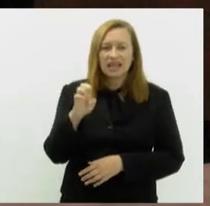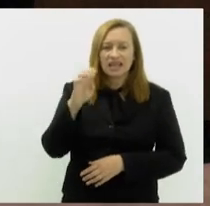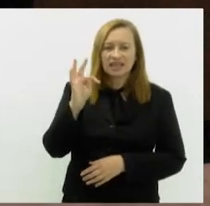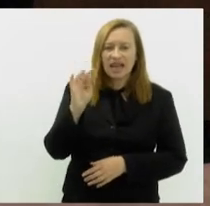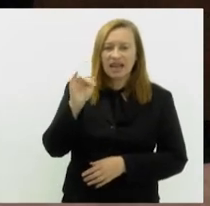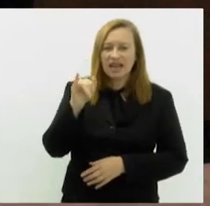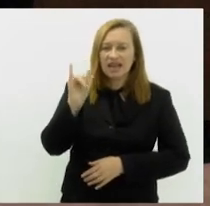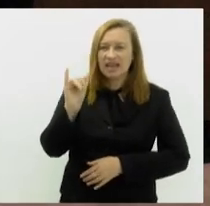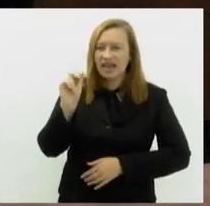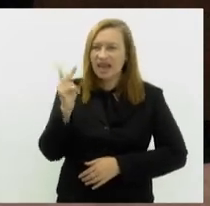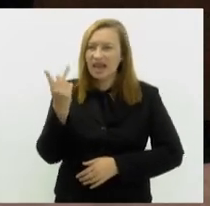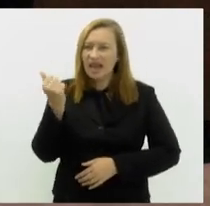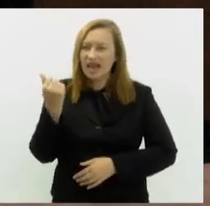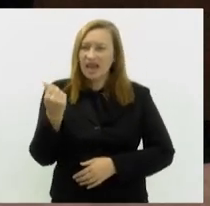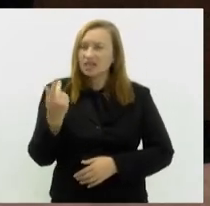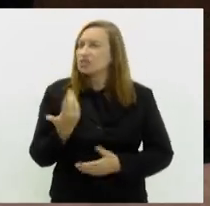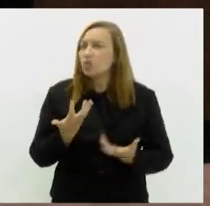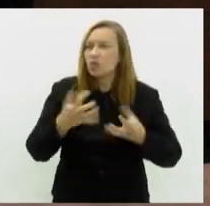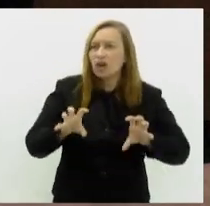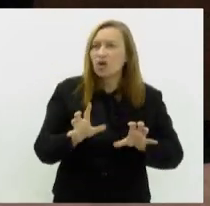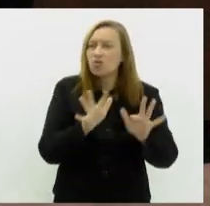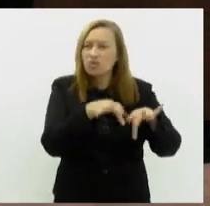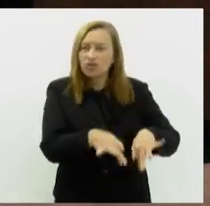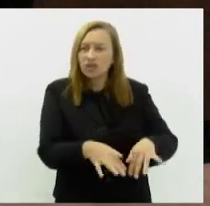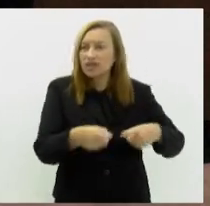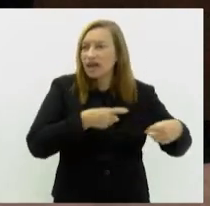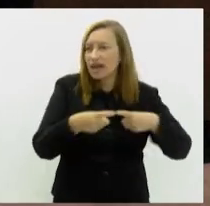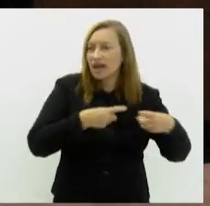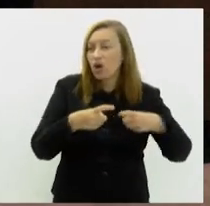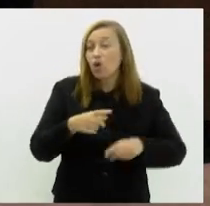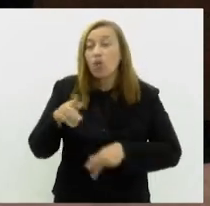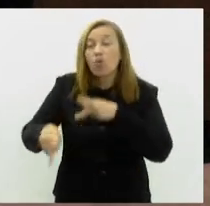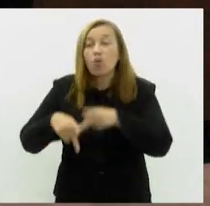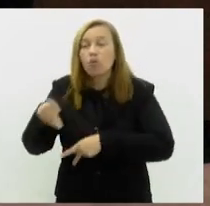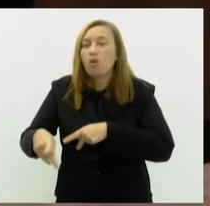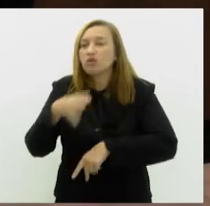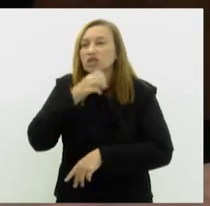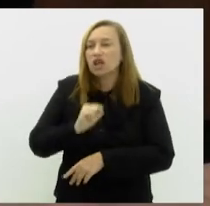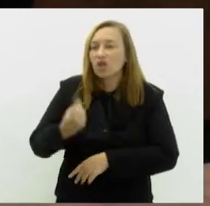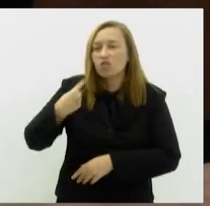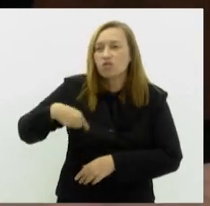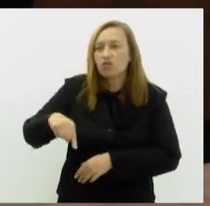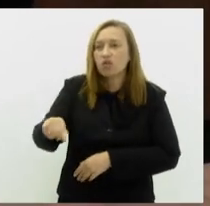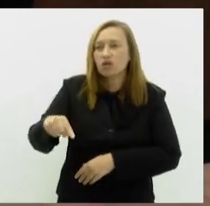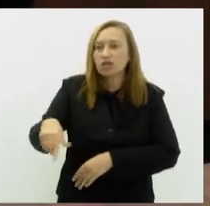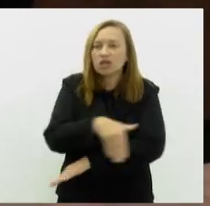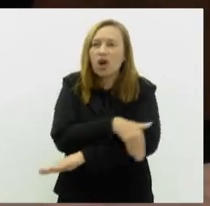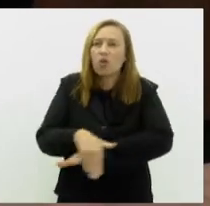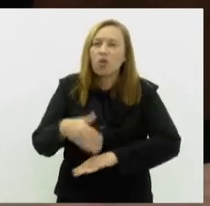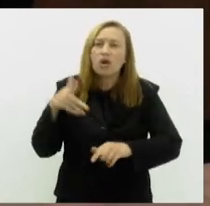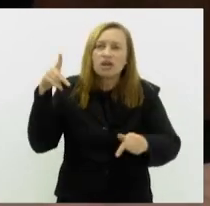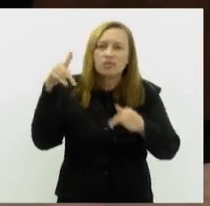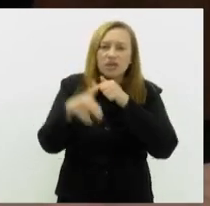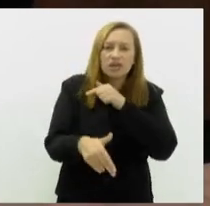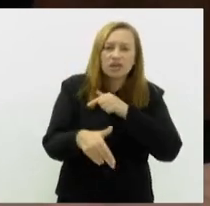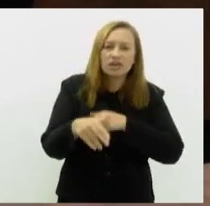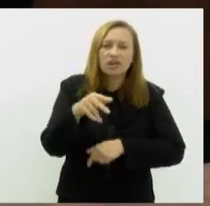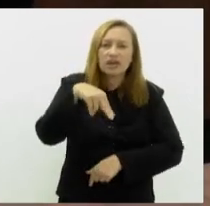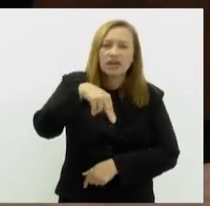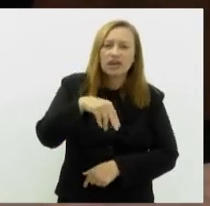a guerra ele cai, porque ele não tem apoio. O povo de Israel foi para as ruas e impediu que o